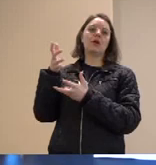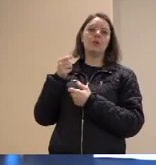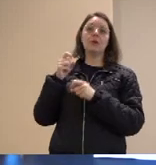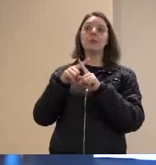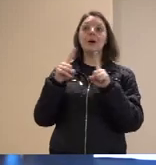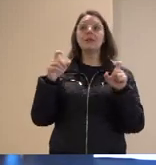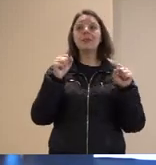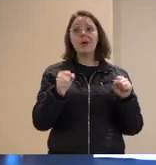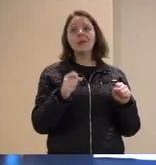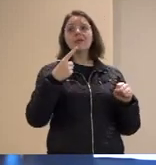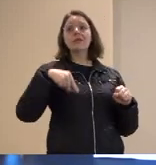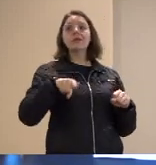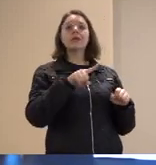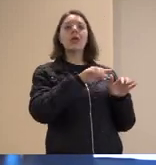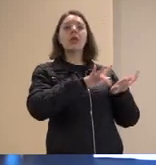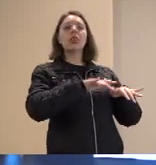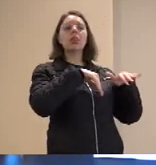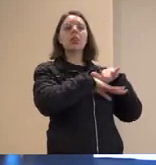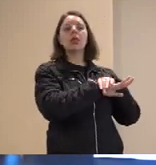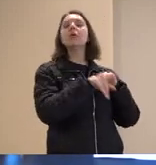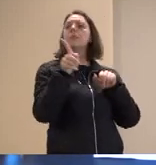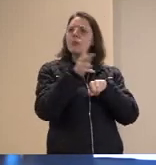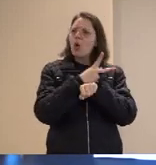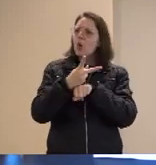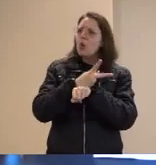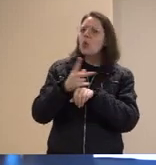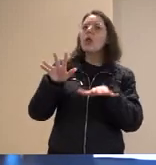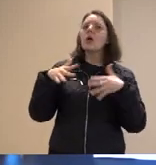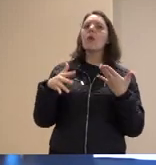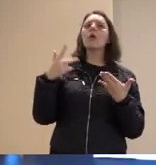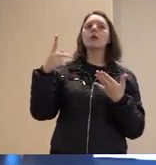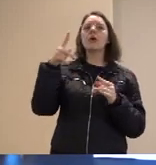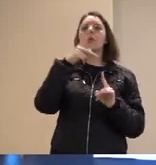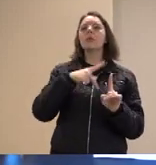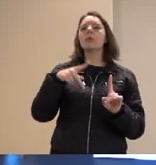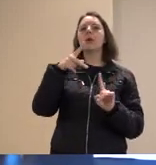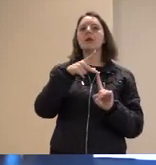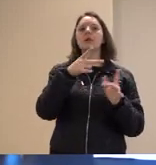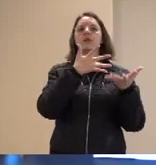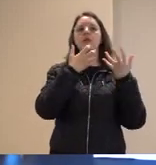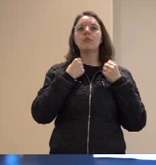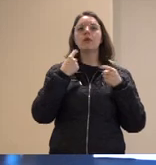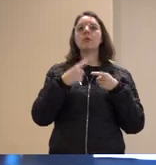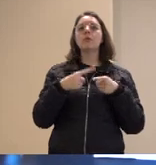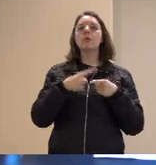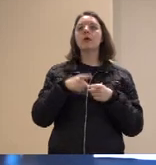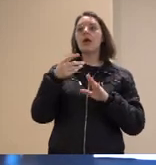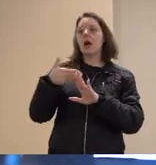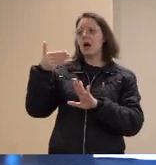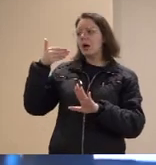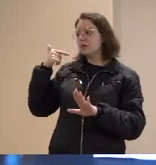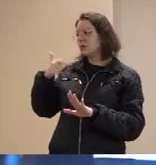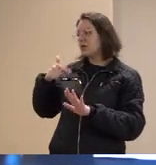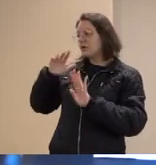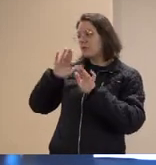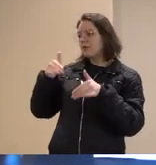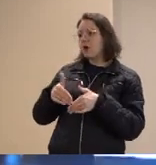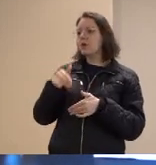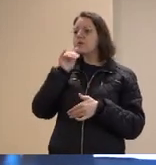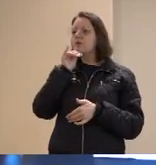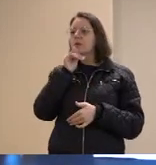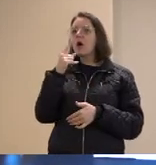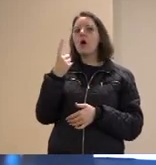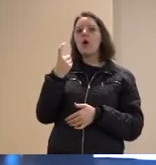lá. Procurem esse plano, porque ele não falava, ele não dava diretriz só para